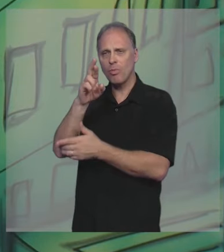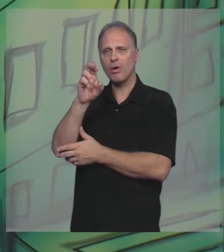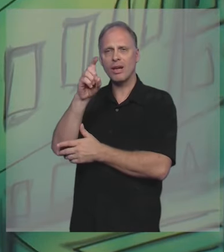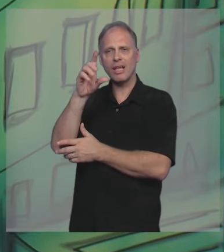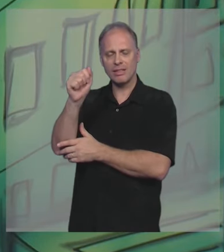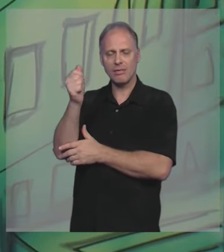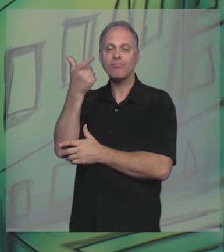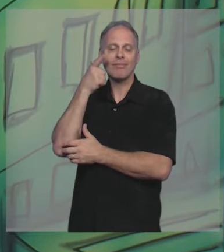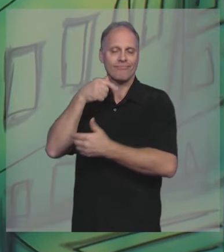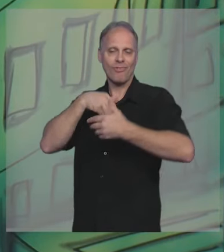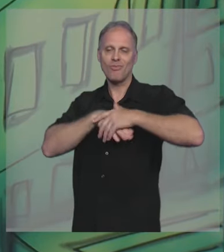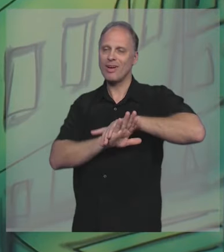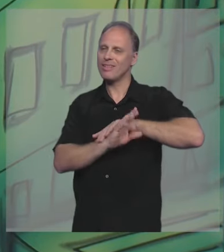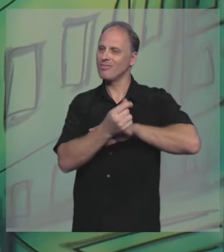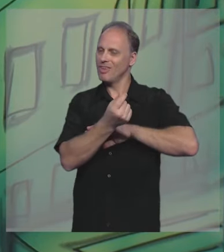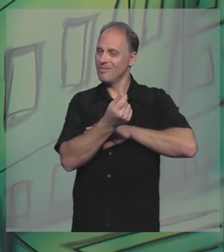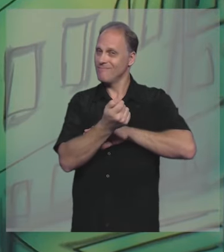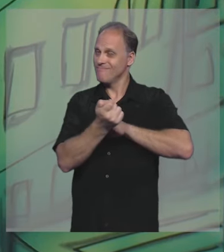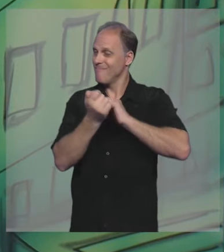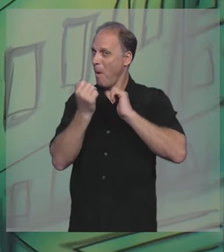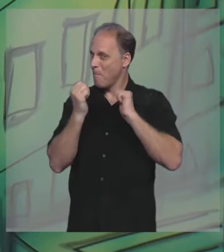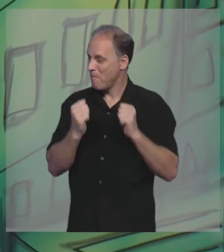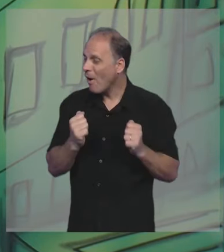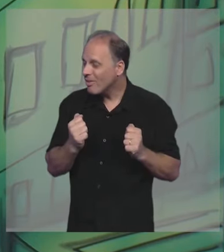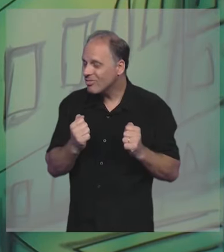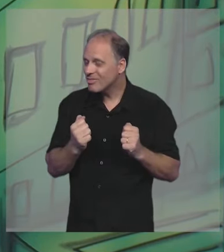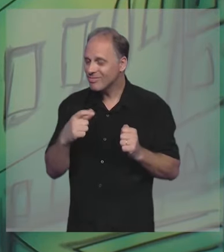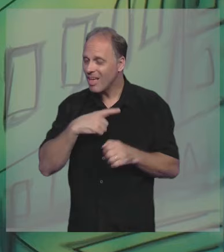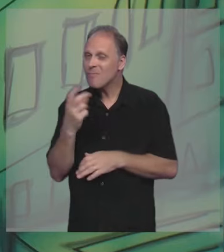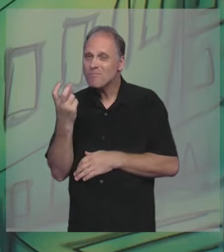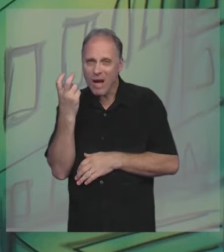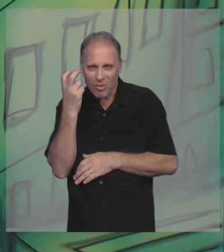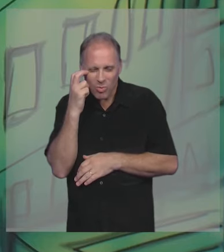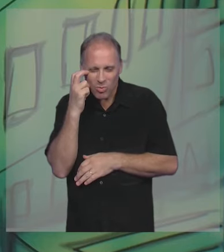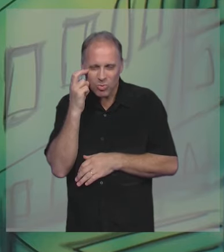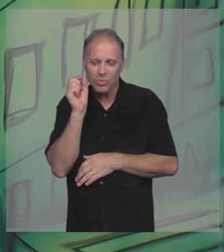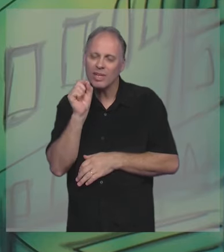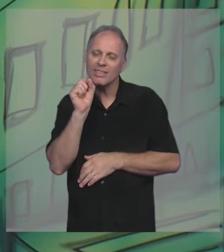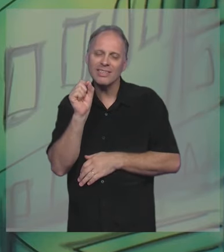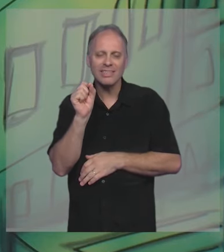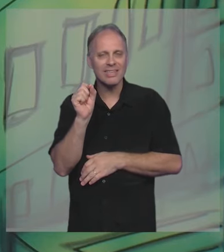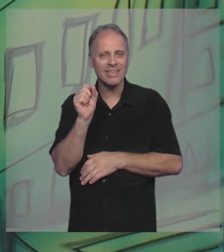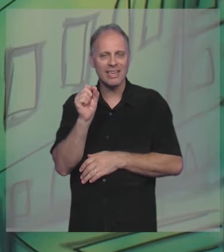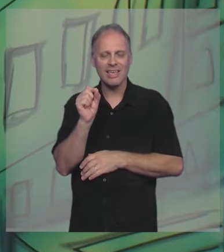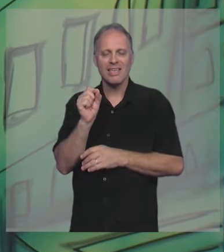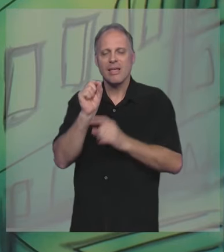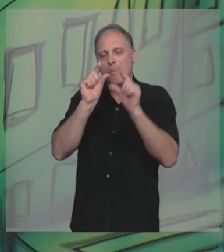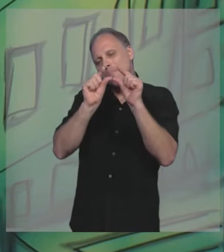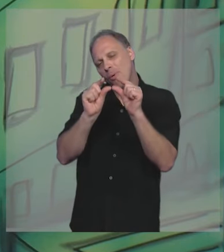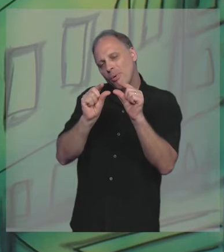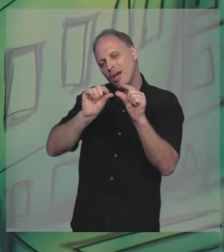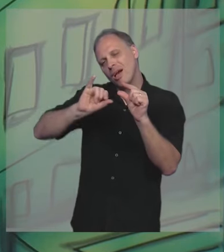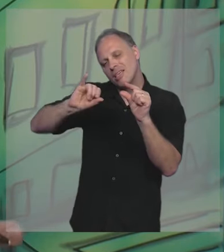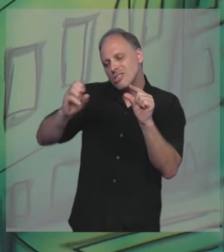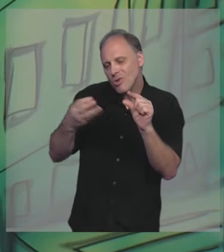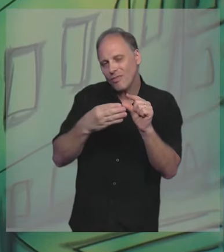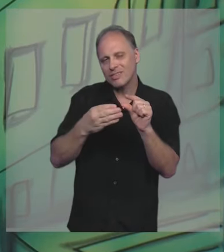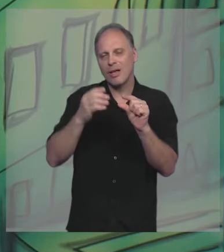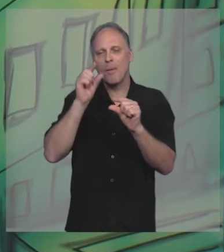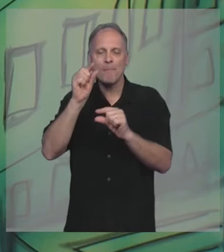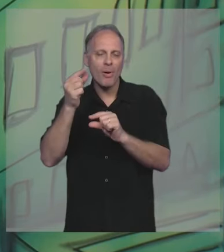renda. Né? Isso procede? Há uma cultura de pouca inovação e